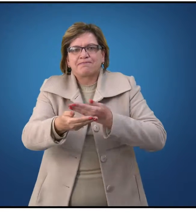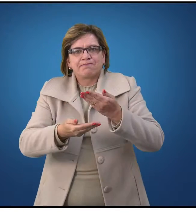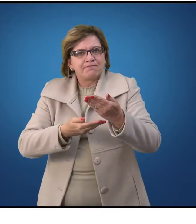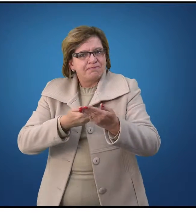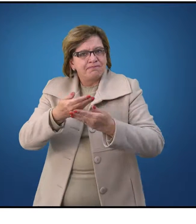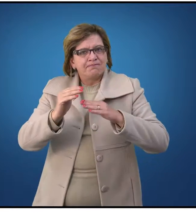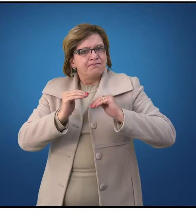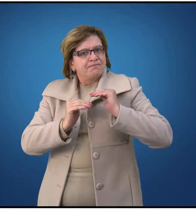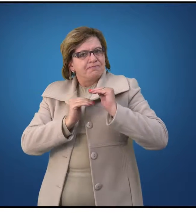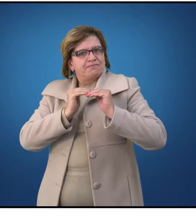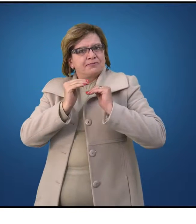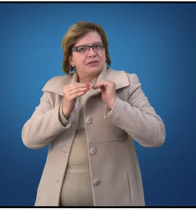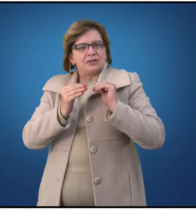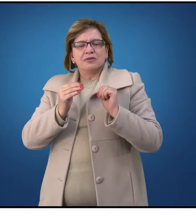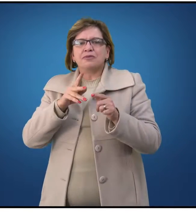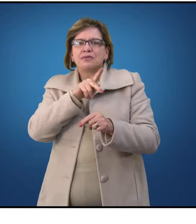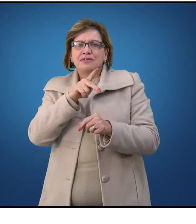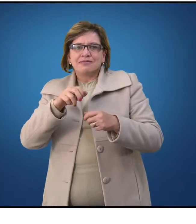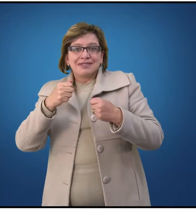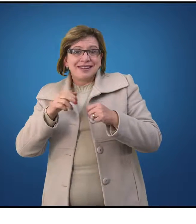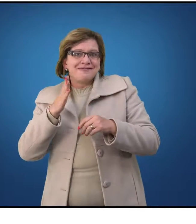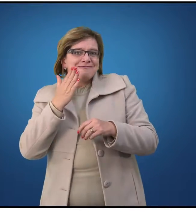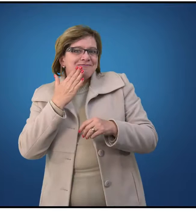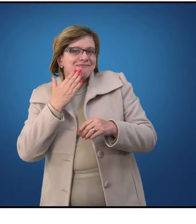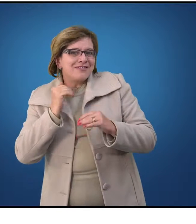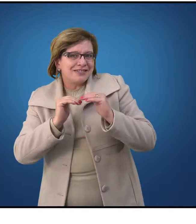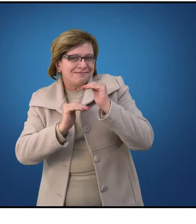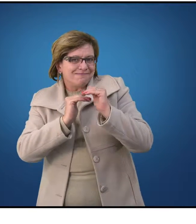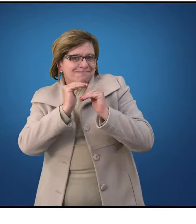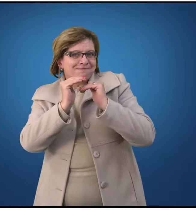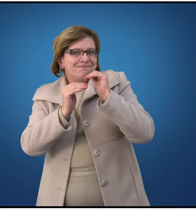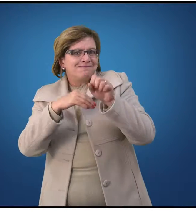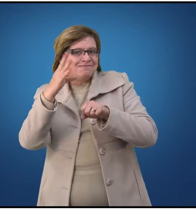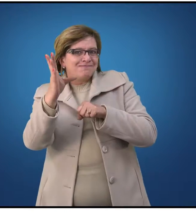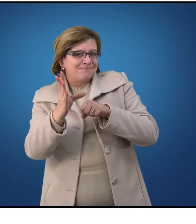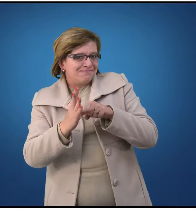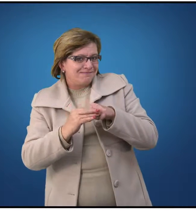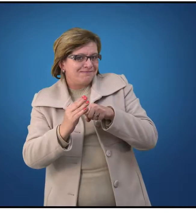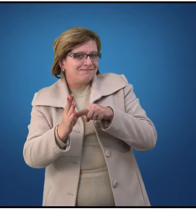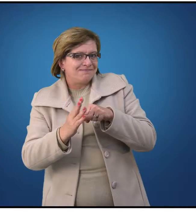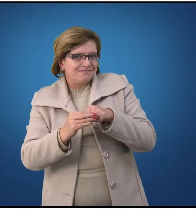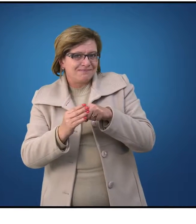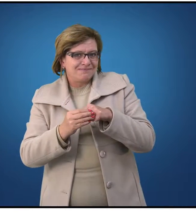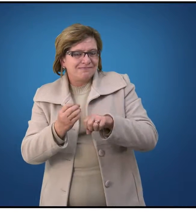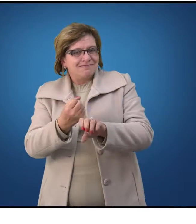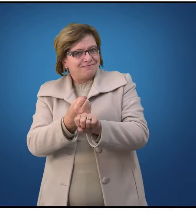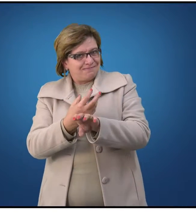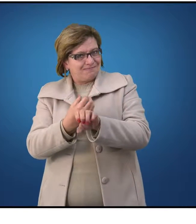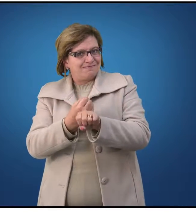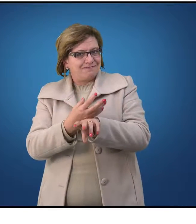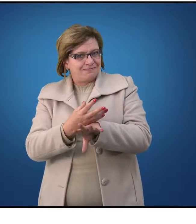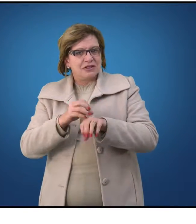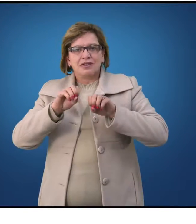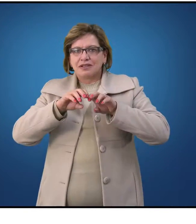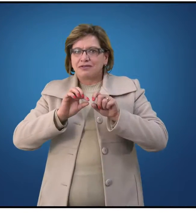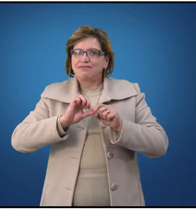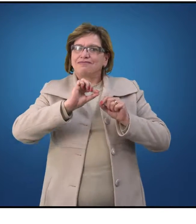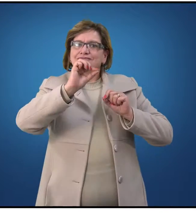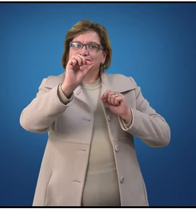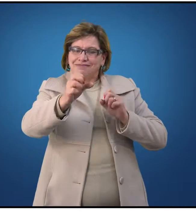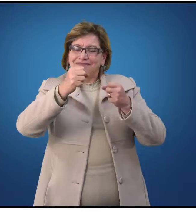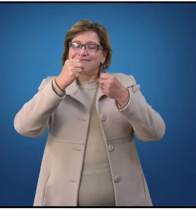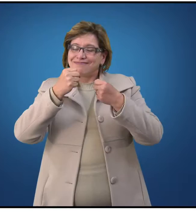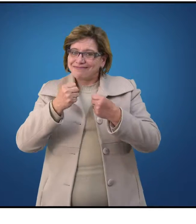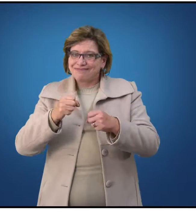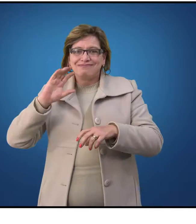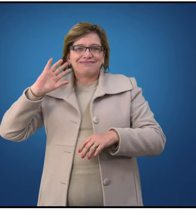processo, de o professor ser facilitador desse processo de ensino e aprendizagem. Isso é muito interessante. E a educação à distância proporciona isso,